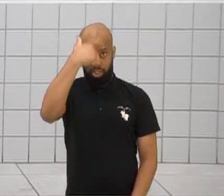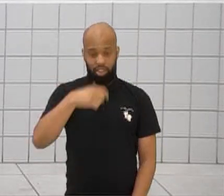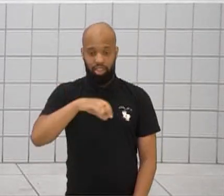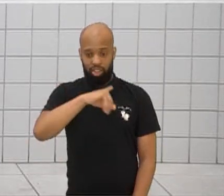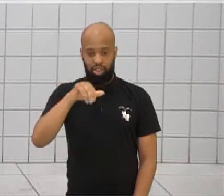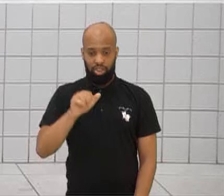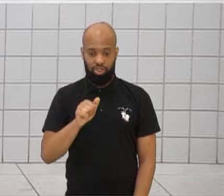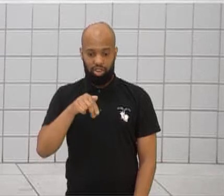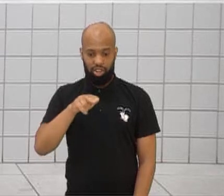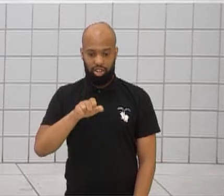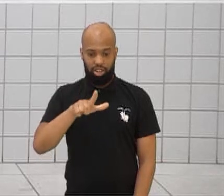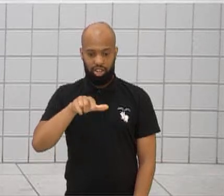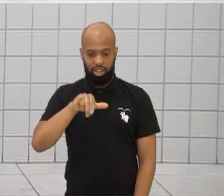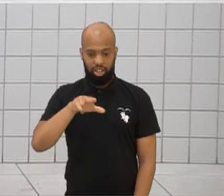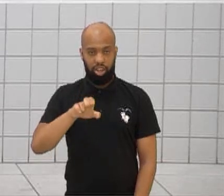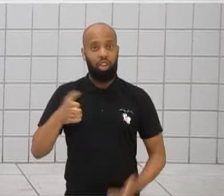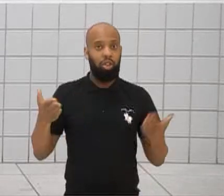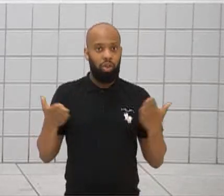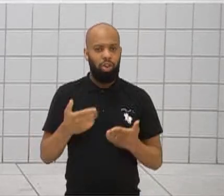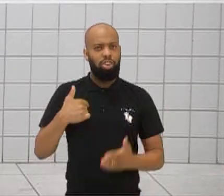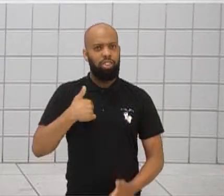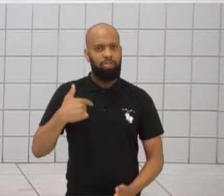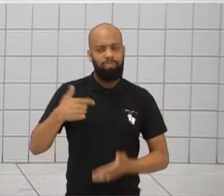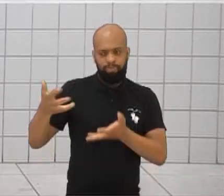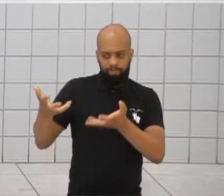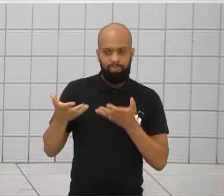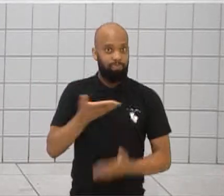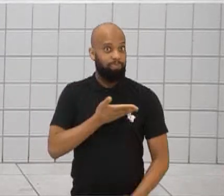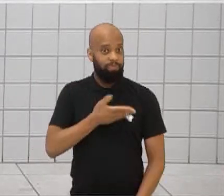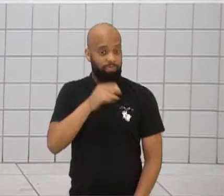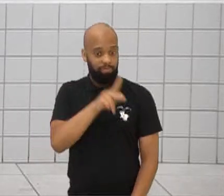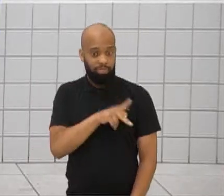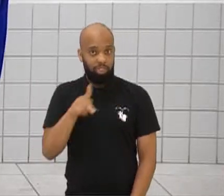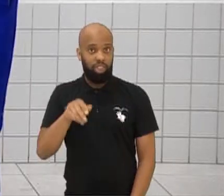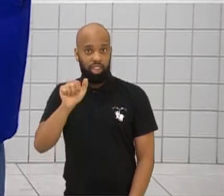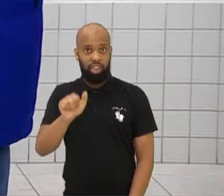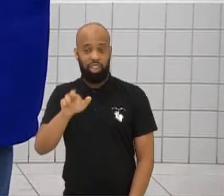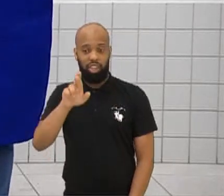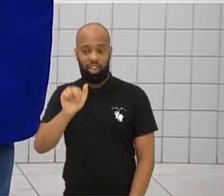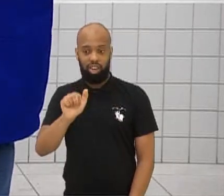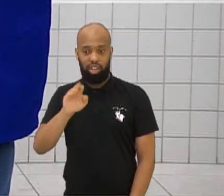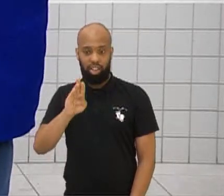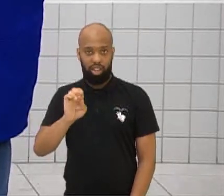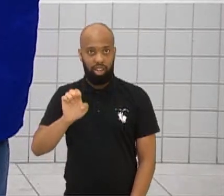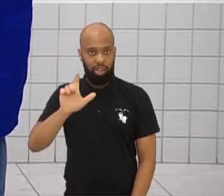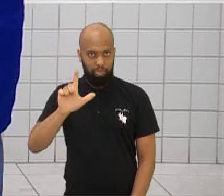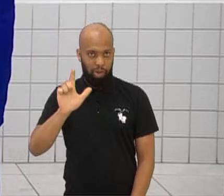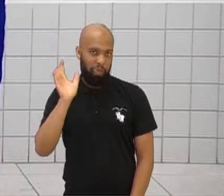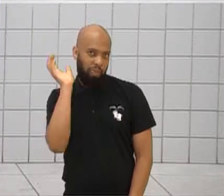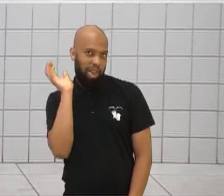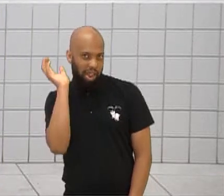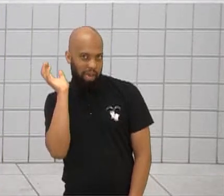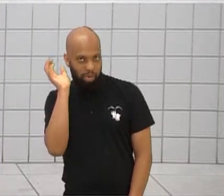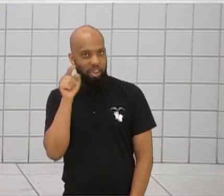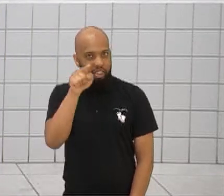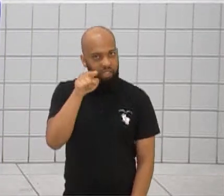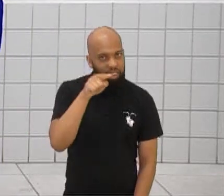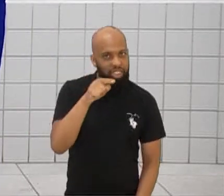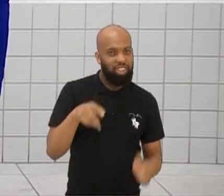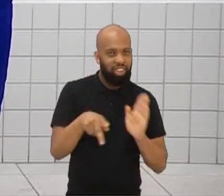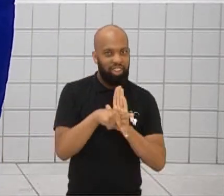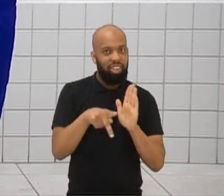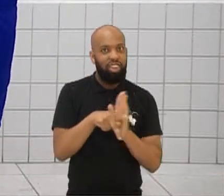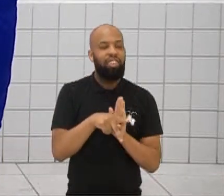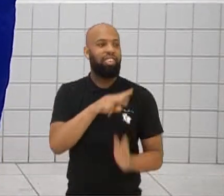E hoje eu tô com uma convidada super mega especial, a professora Arabel. Tudo bem com vocês, pessoal da segunda série?